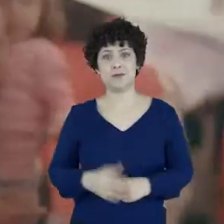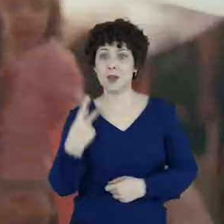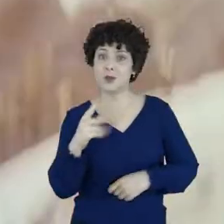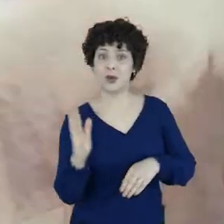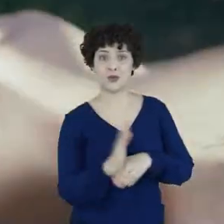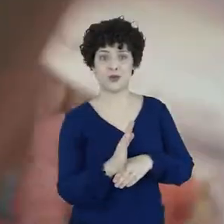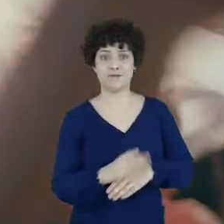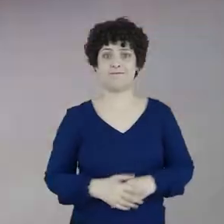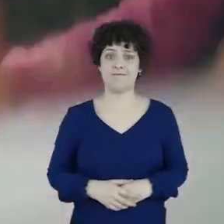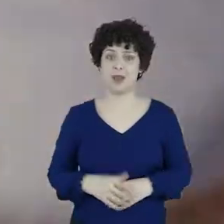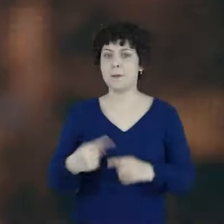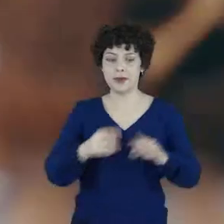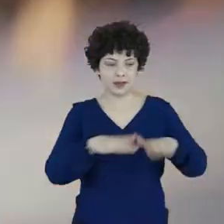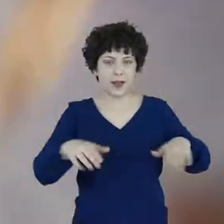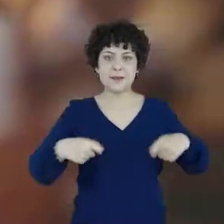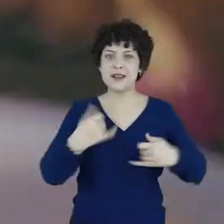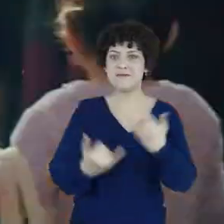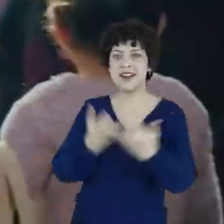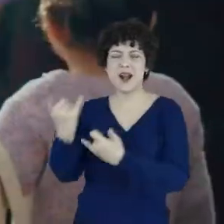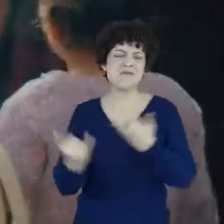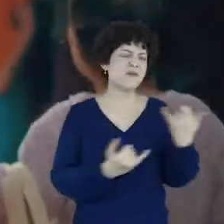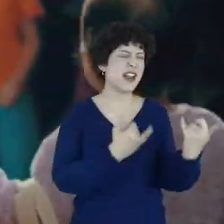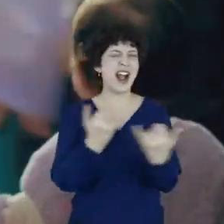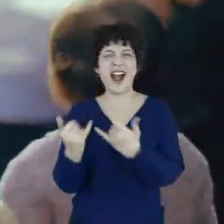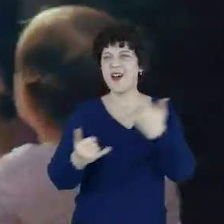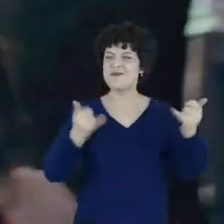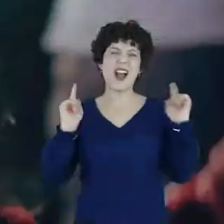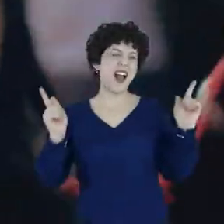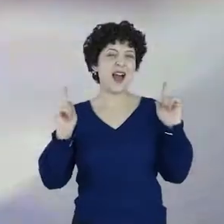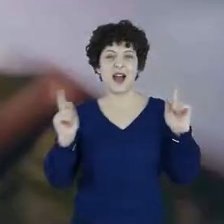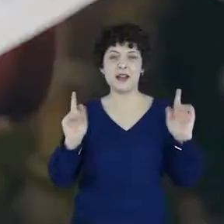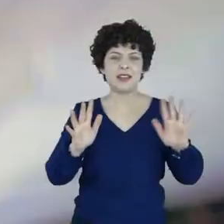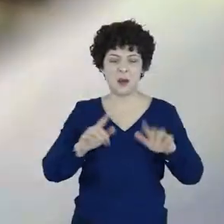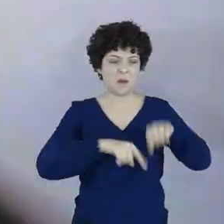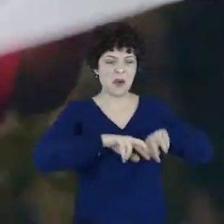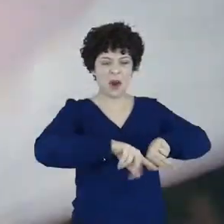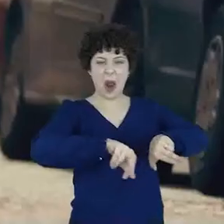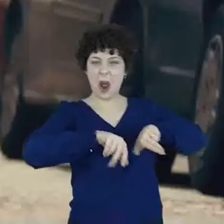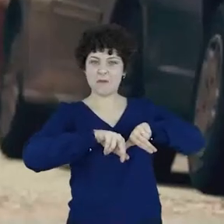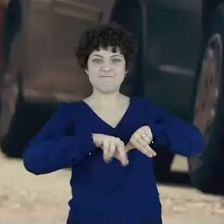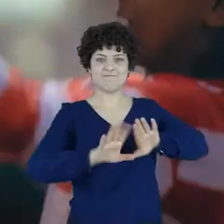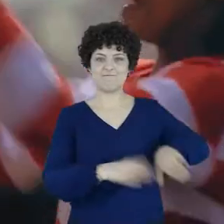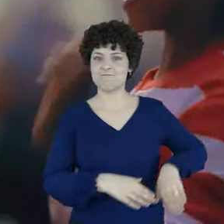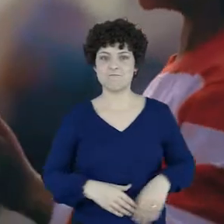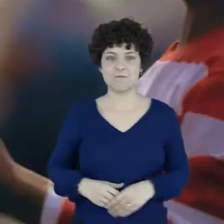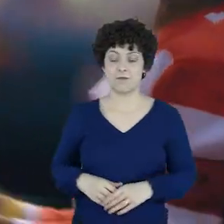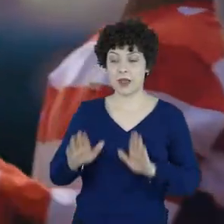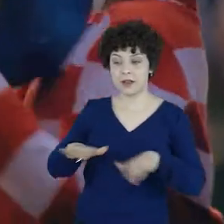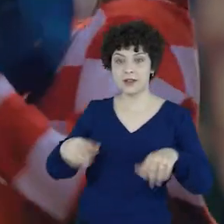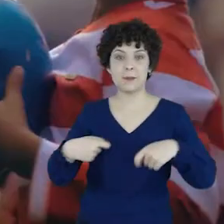de toda a sociedade, com a sua ajuda. Porque criança precisa brincar, brincar muito. Não de muitos brinquedos.